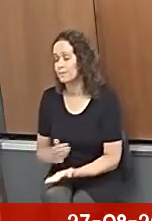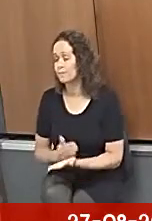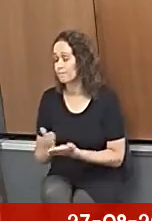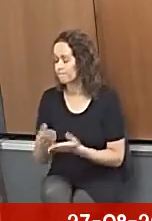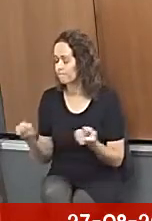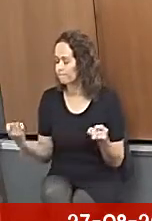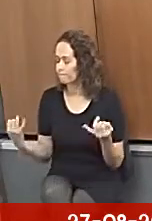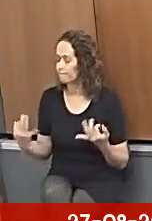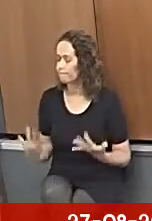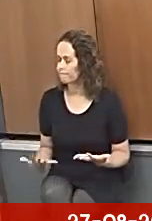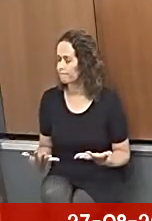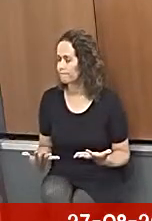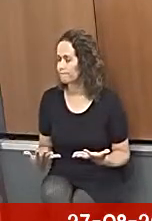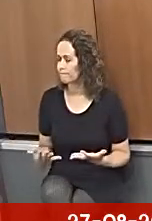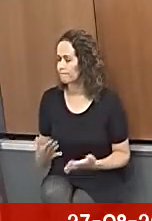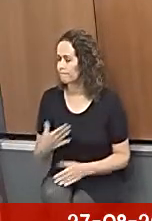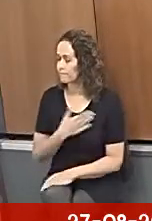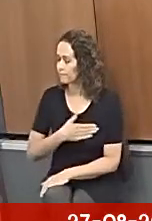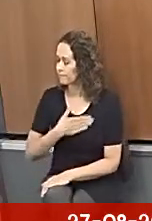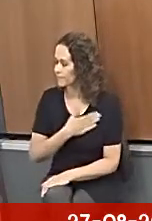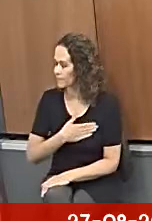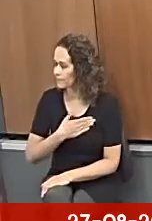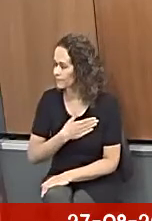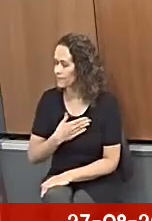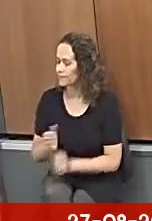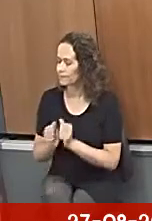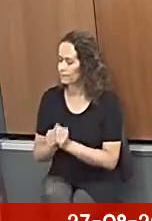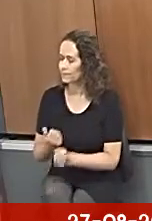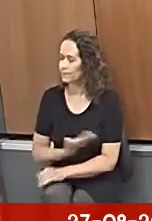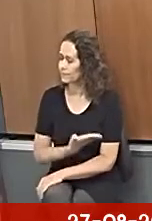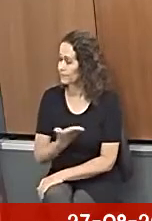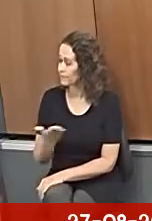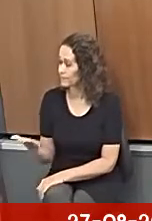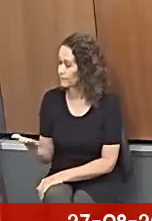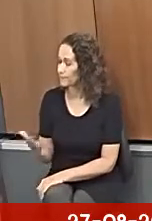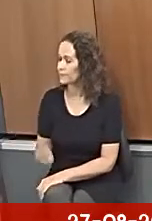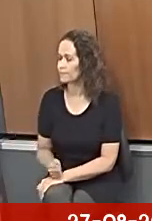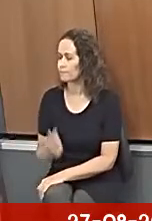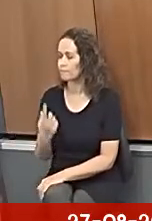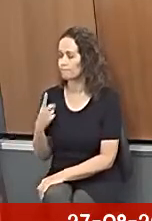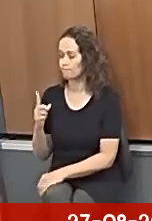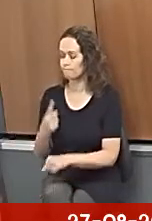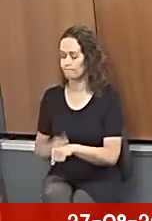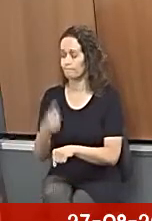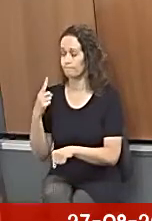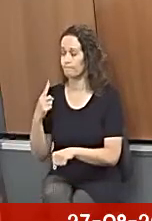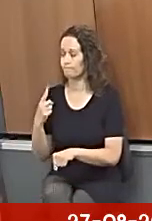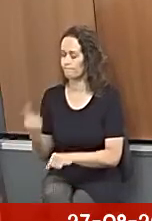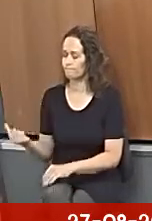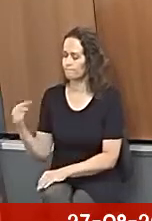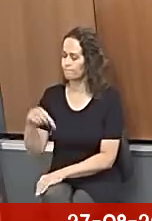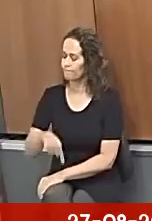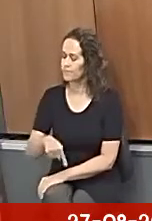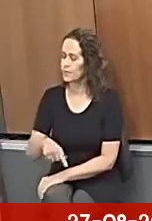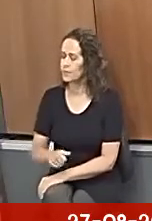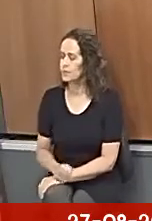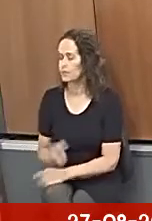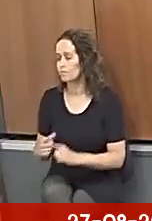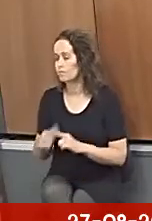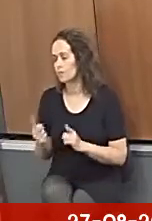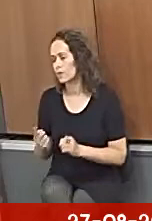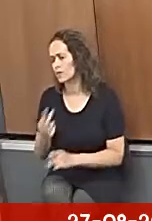dizer que é um prazer estar aqui realmente última hora eu confirmei presença e eu não podia deixar